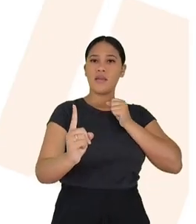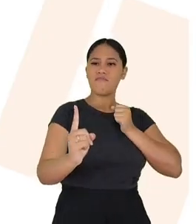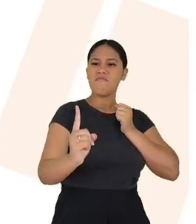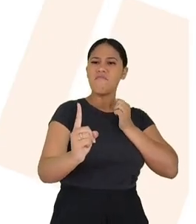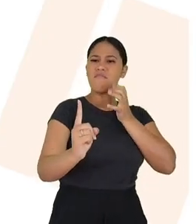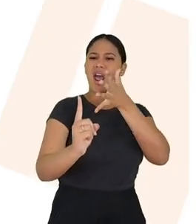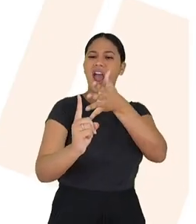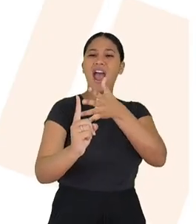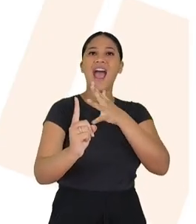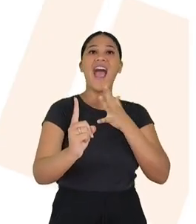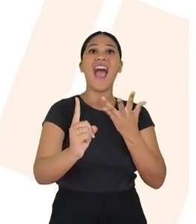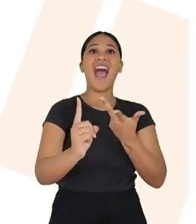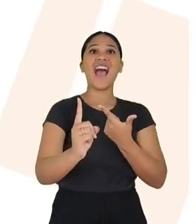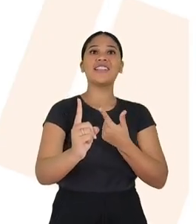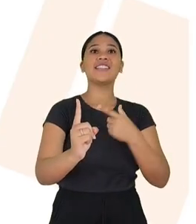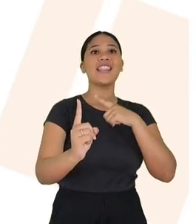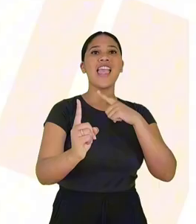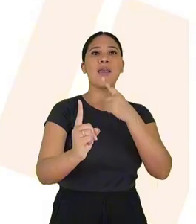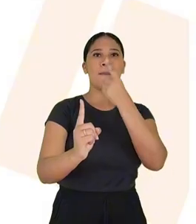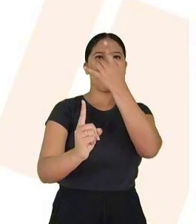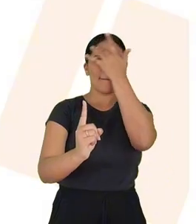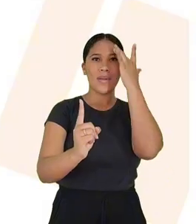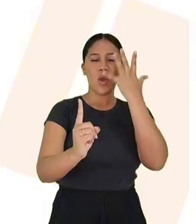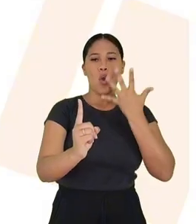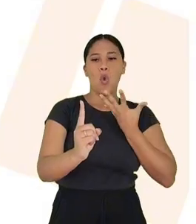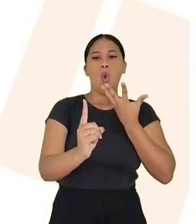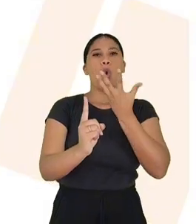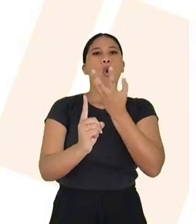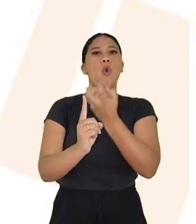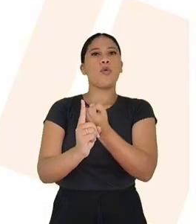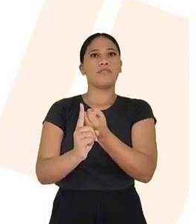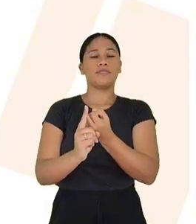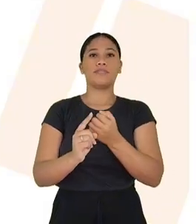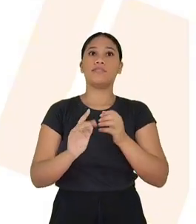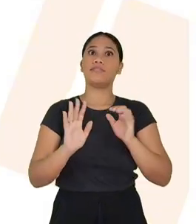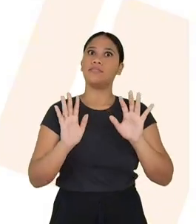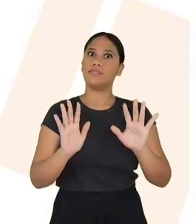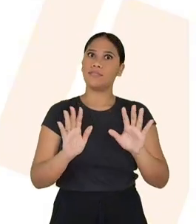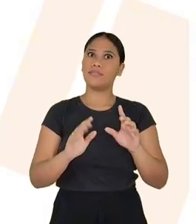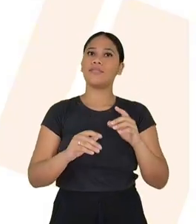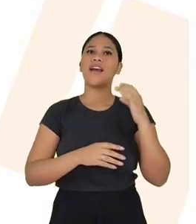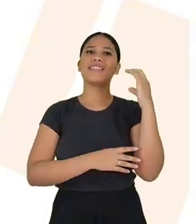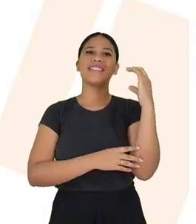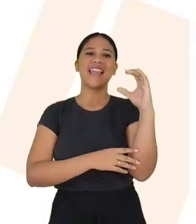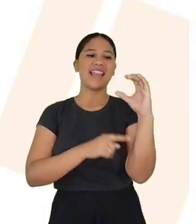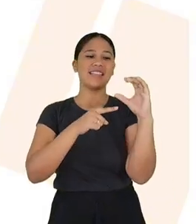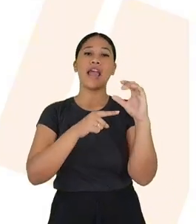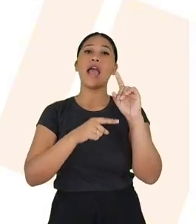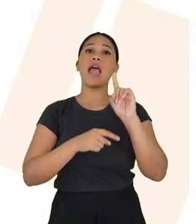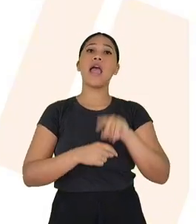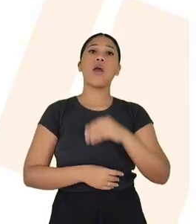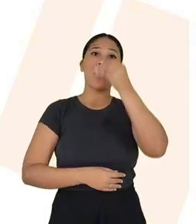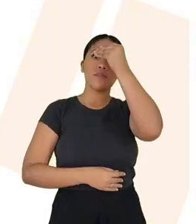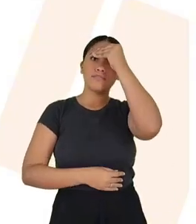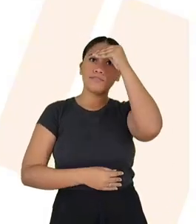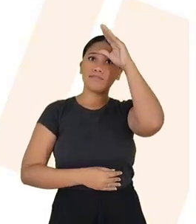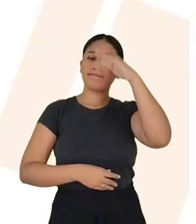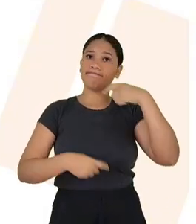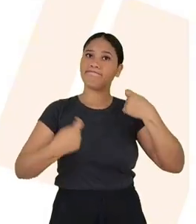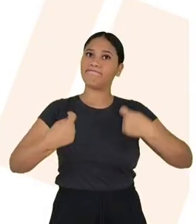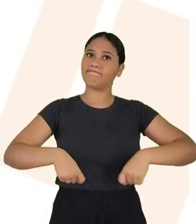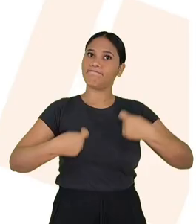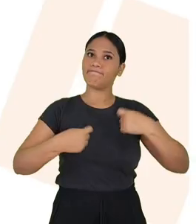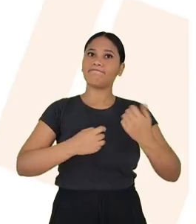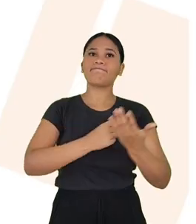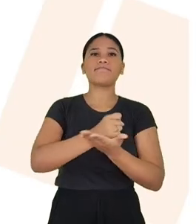o corpo do espectador observador é o seu destino. A arte se dirige aos nossos sentidos. Por outro lado,